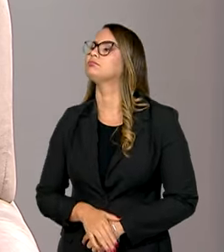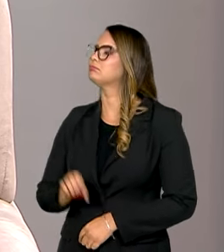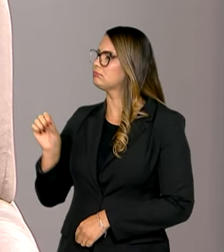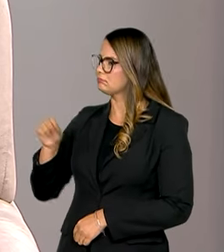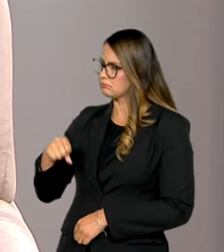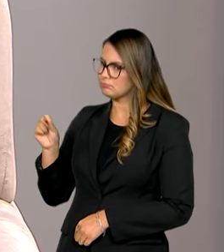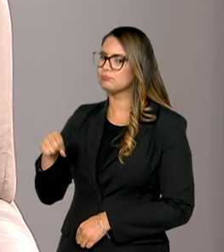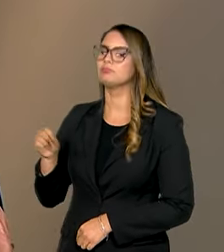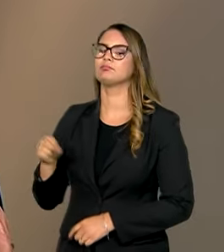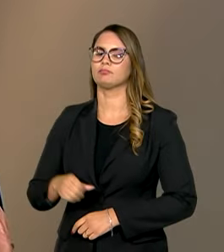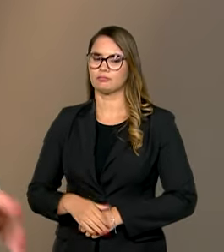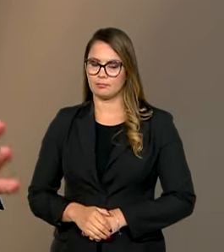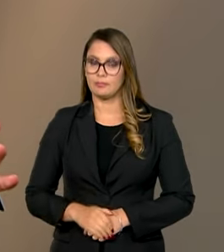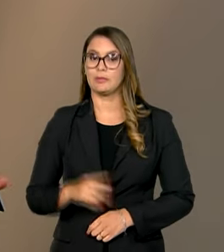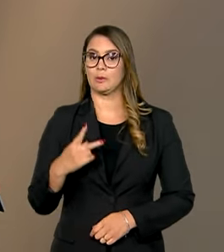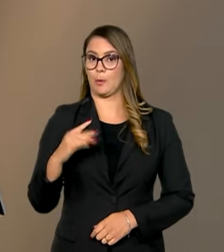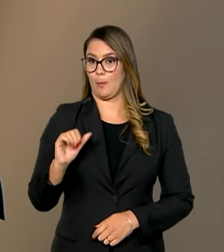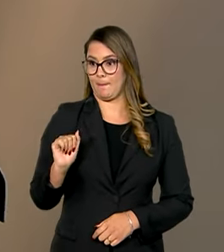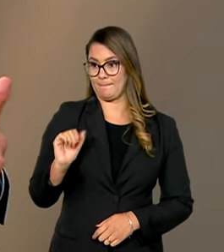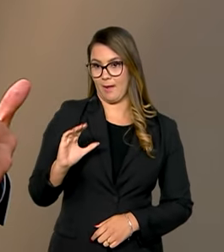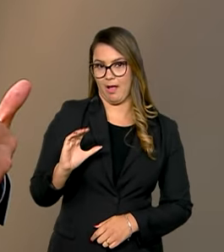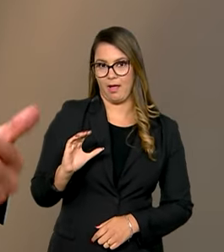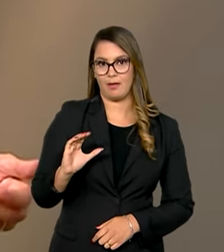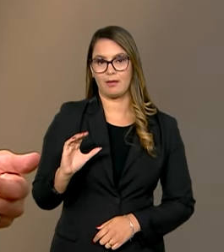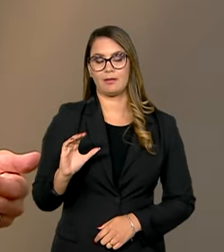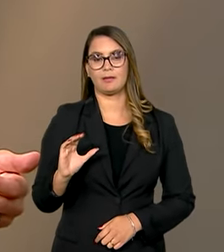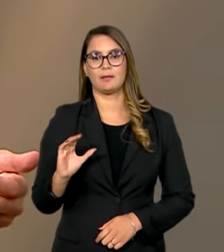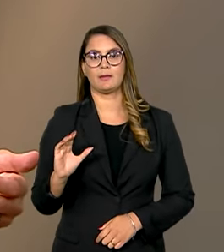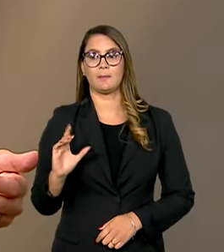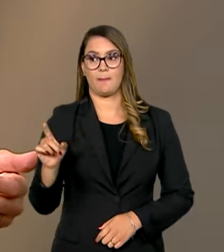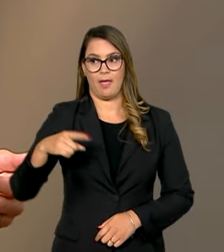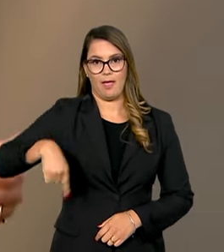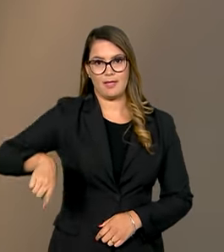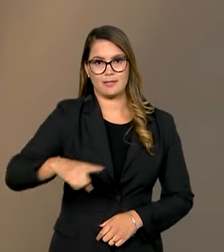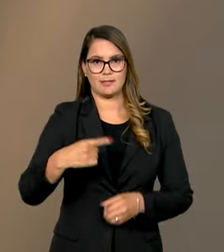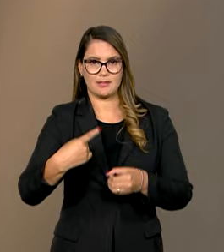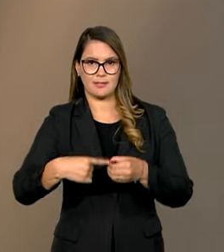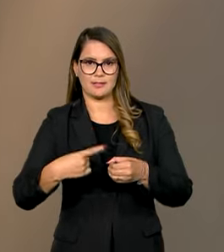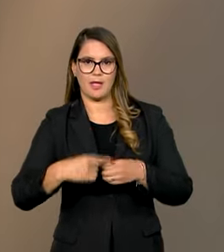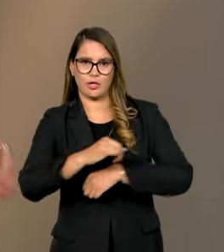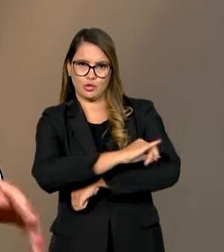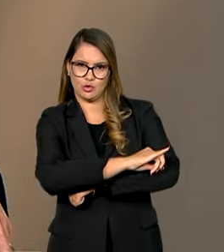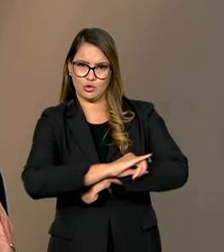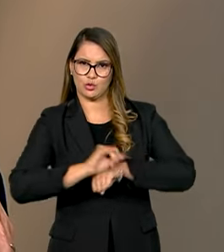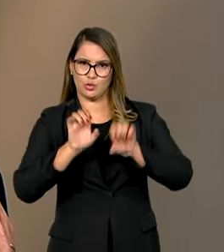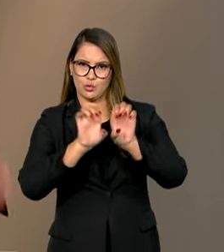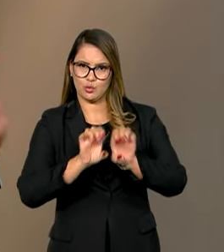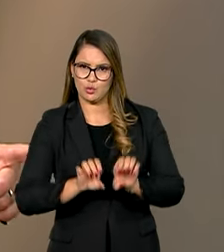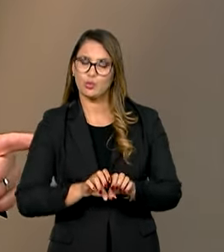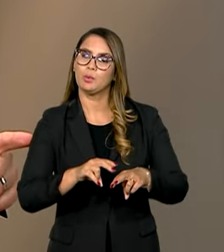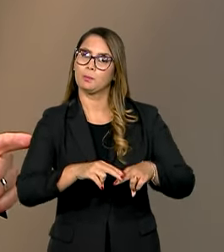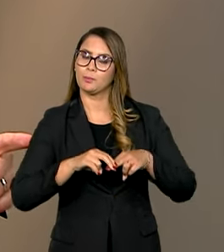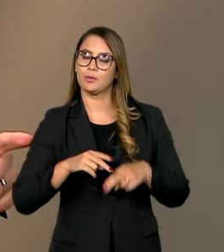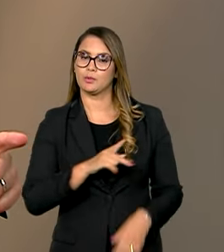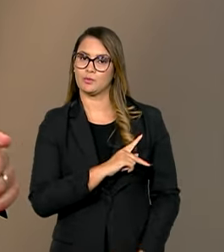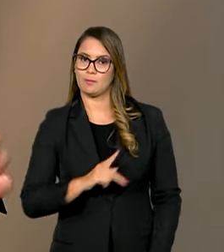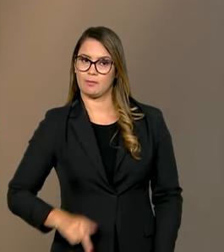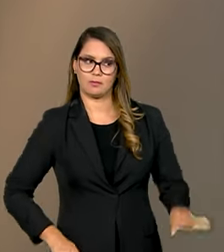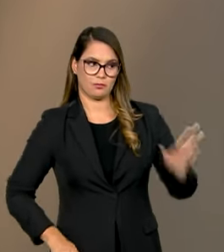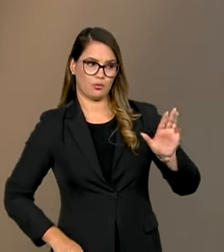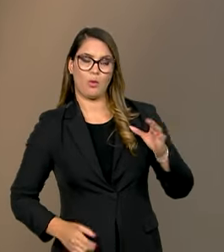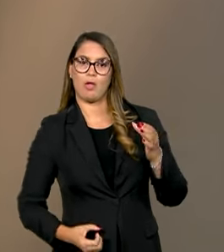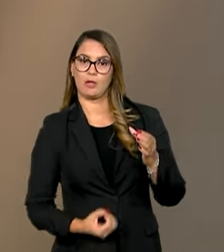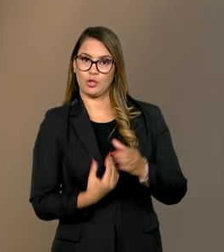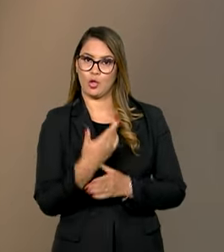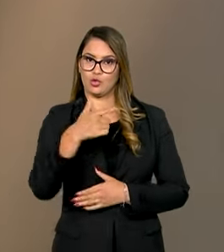alguma. Só o PAC, para a gente poder dotar essas cidades de infraestrutura, e foi por isso que o presidente Lula recriou o Ministério da Cidade, porque